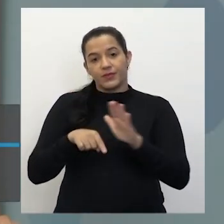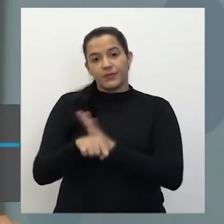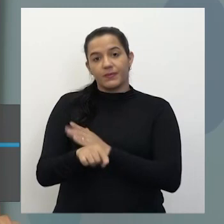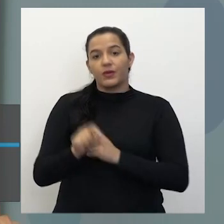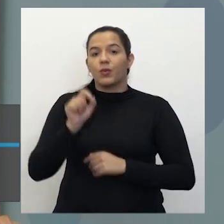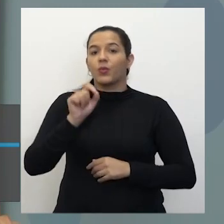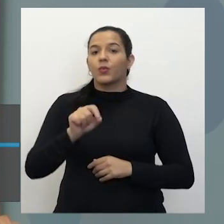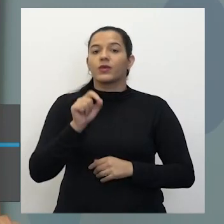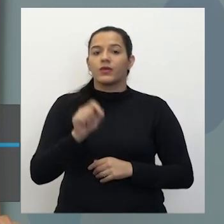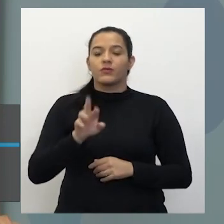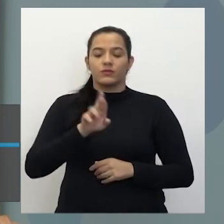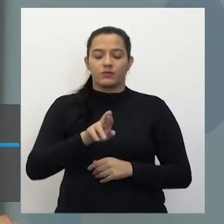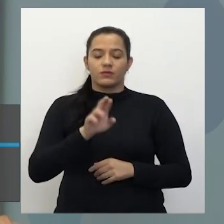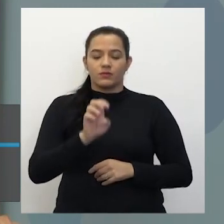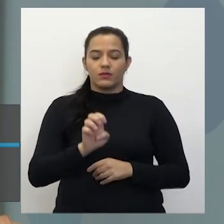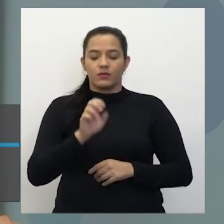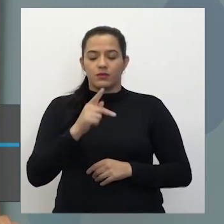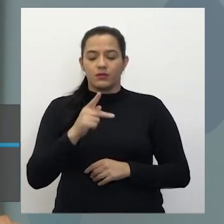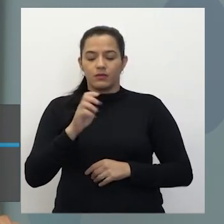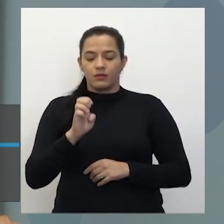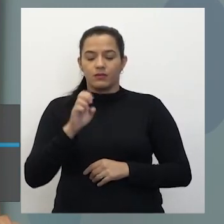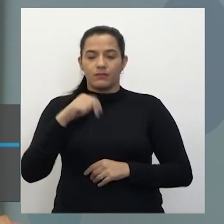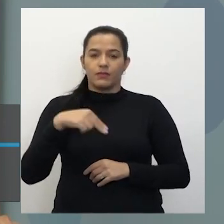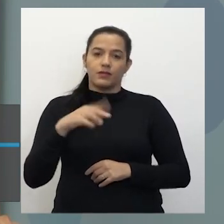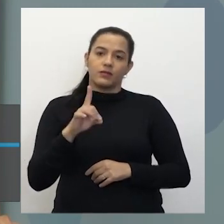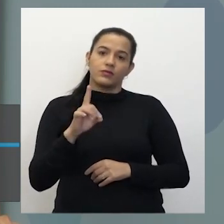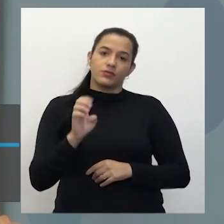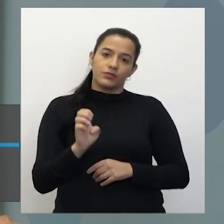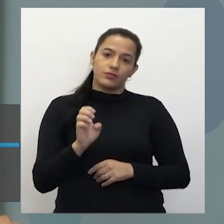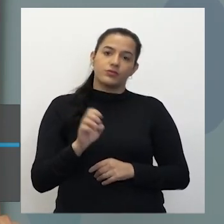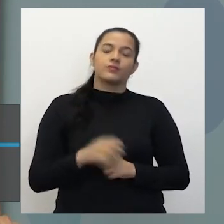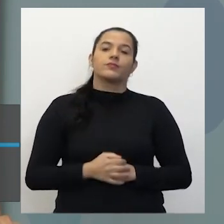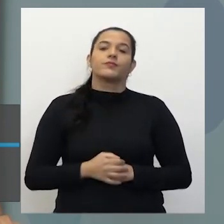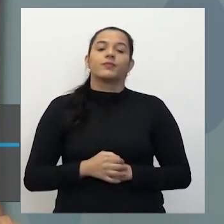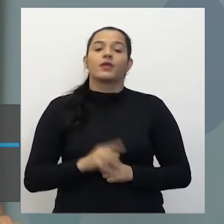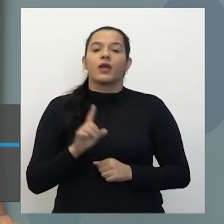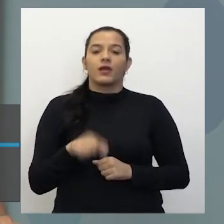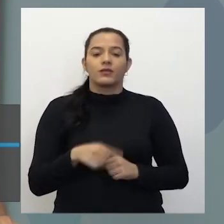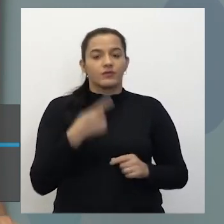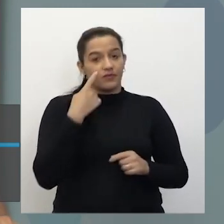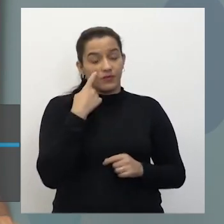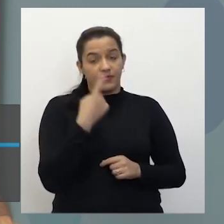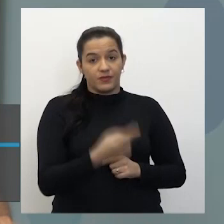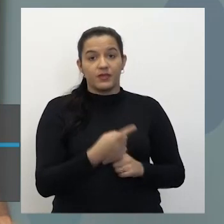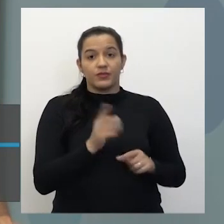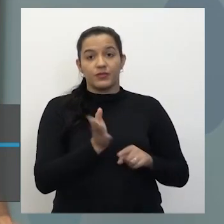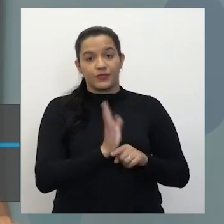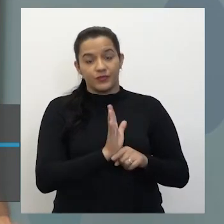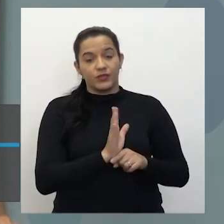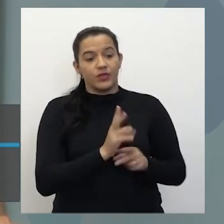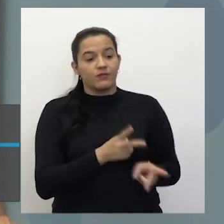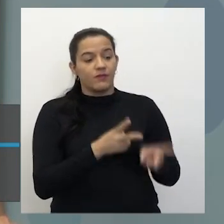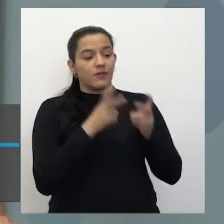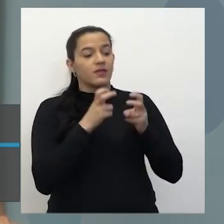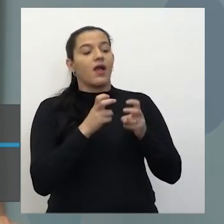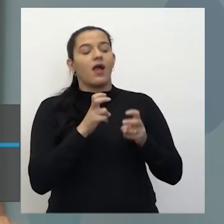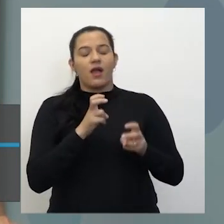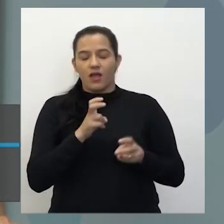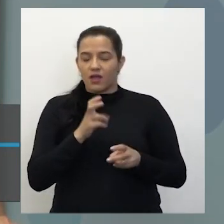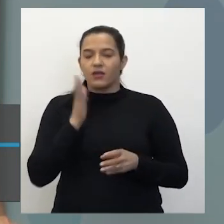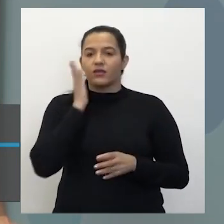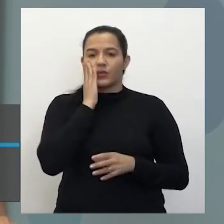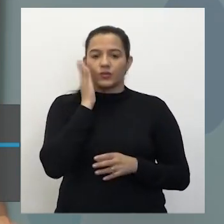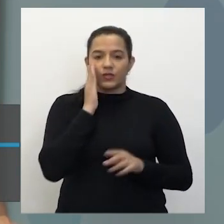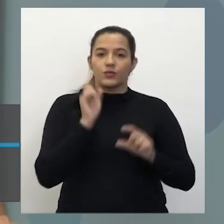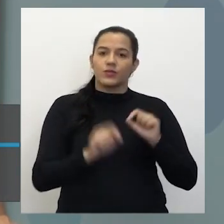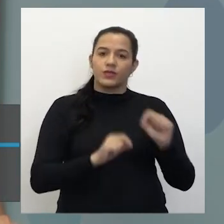é um repente, segundo os personagens, né, segundo as pessoas que aparecem nesse vídeo. Segundo o vídeo que vocês